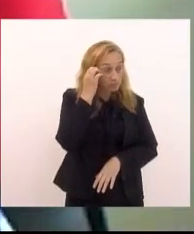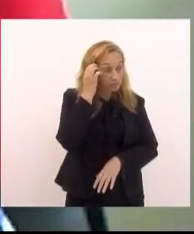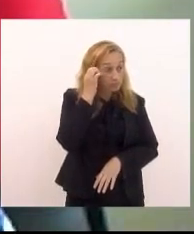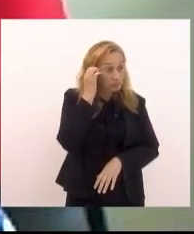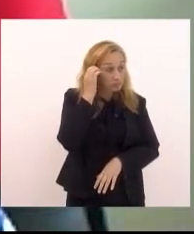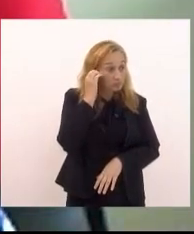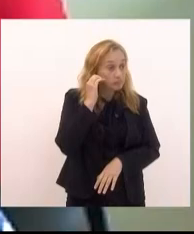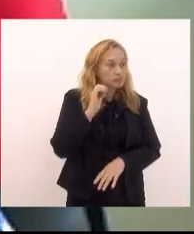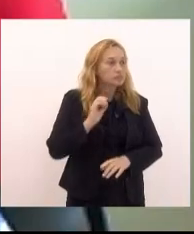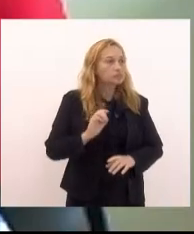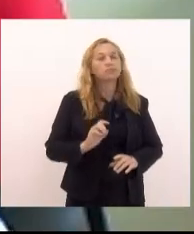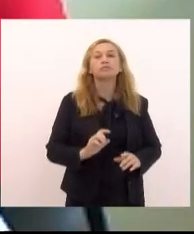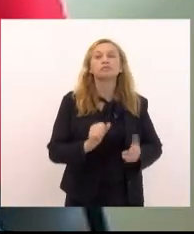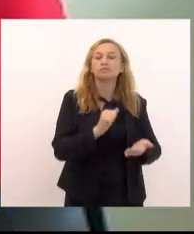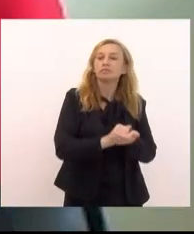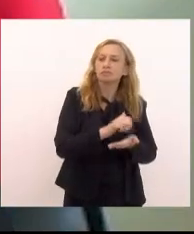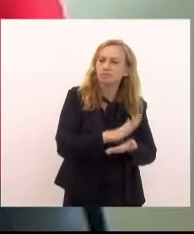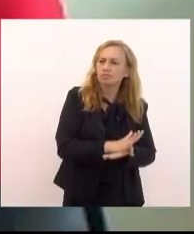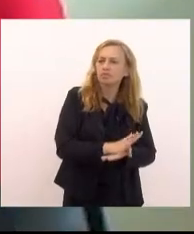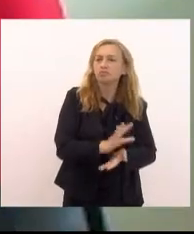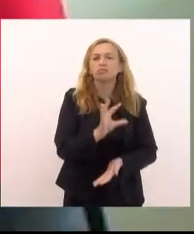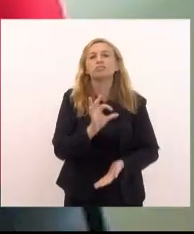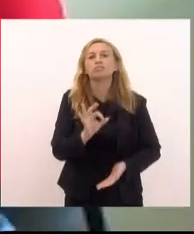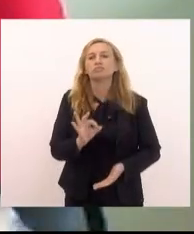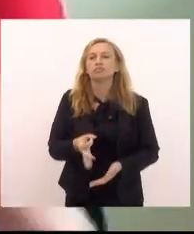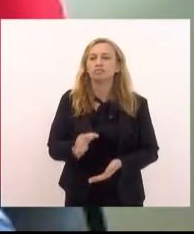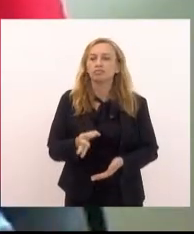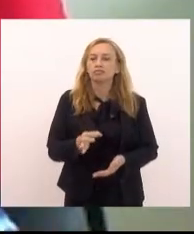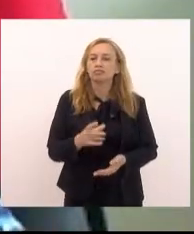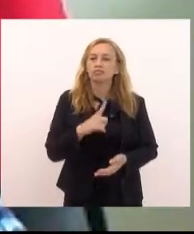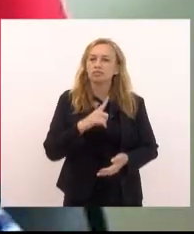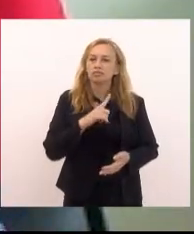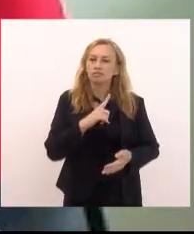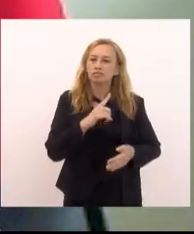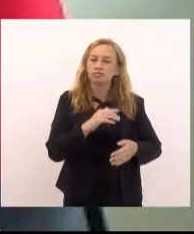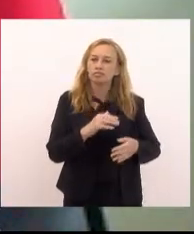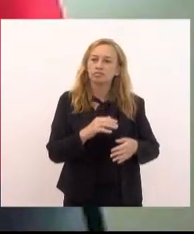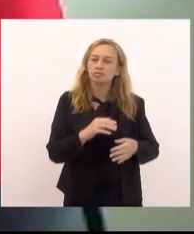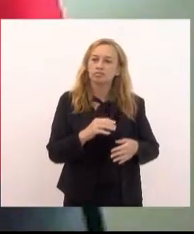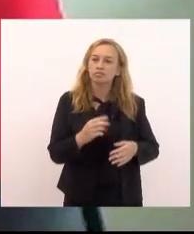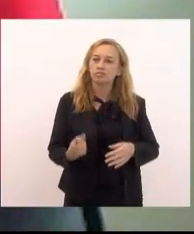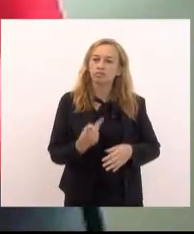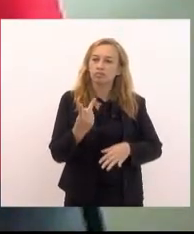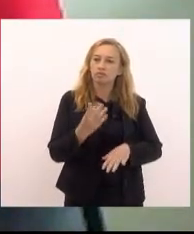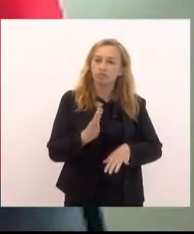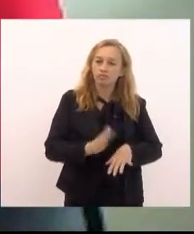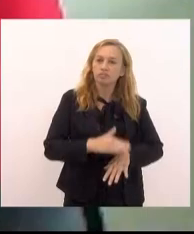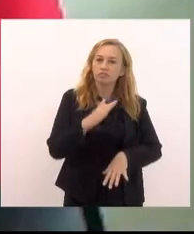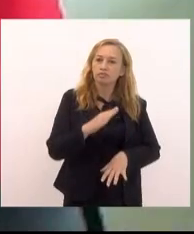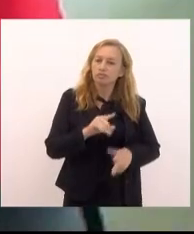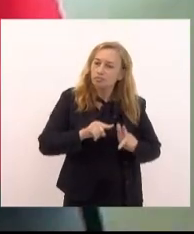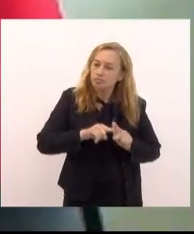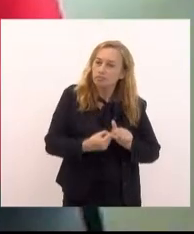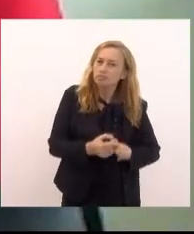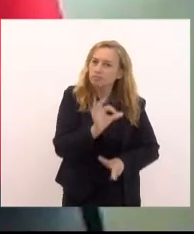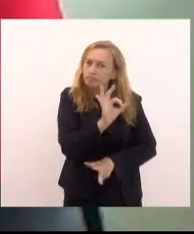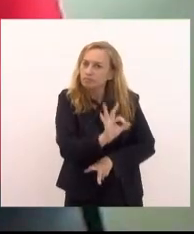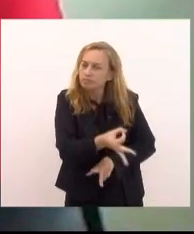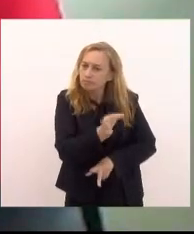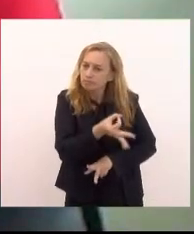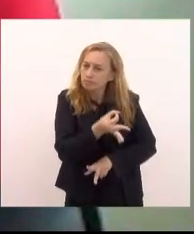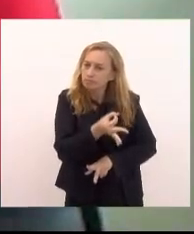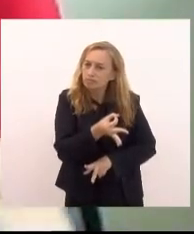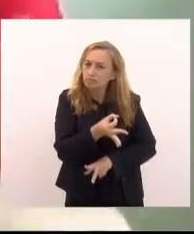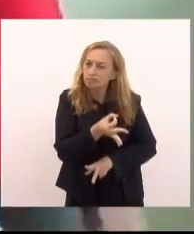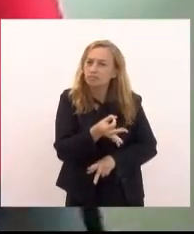descredenciamento ou a aplicação da multa, e que se faça, quando houver a superação desse valor, uma correção pontual